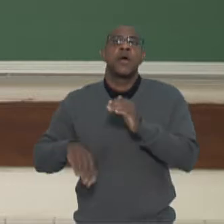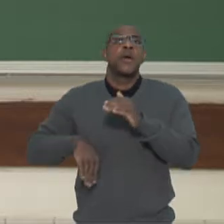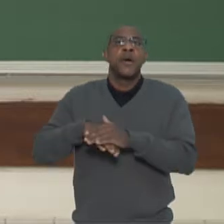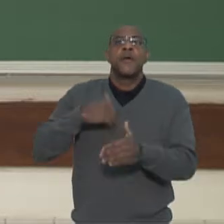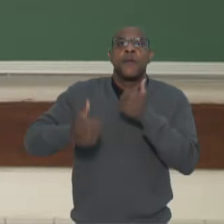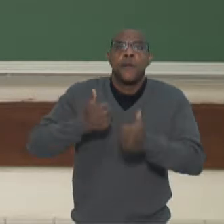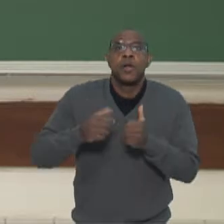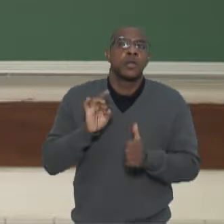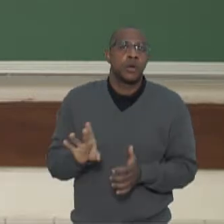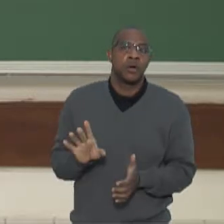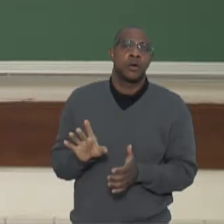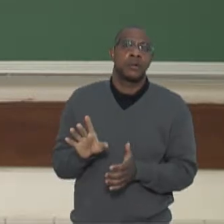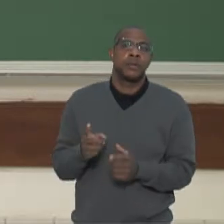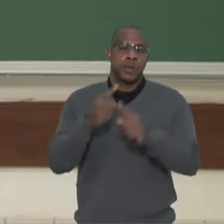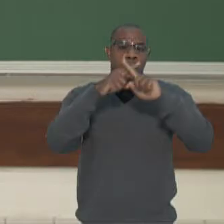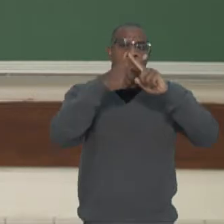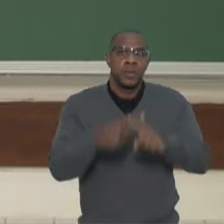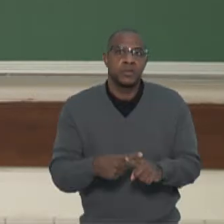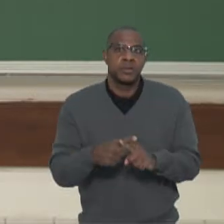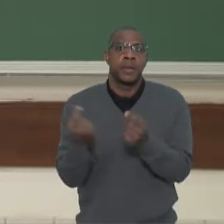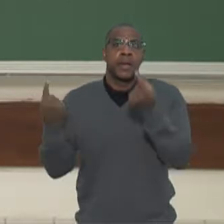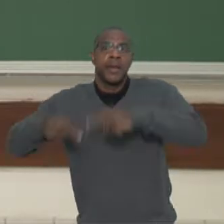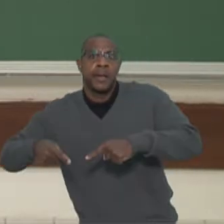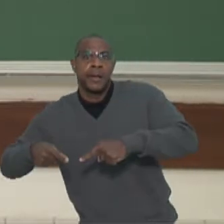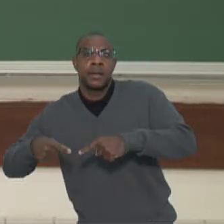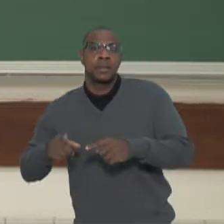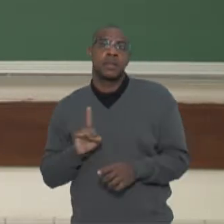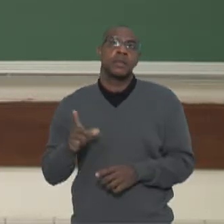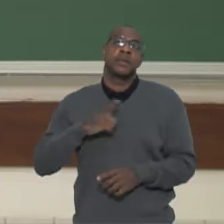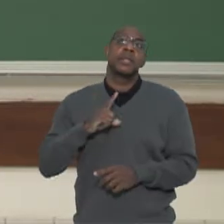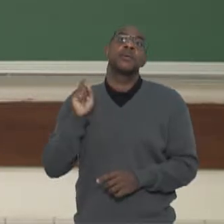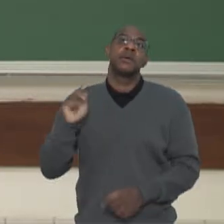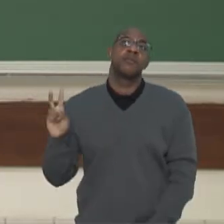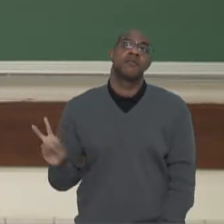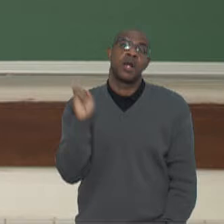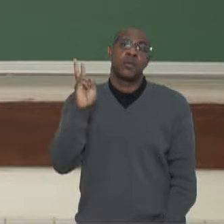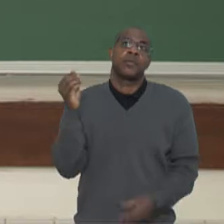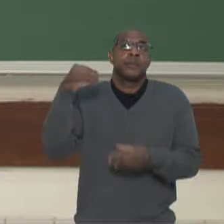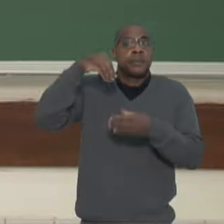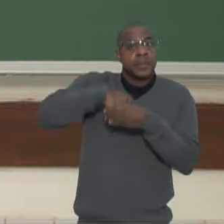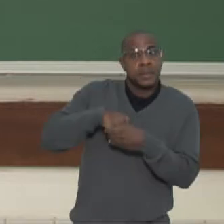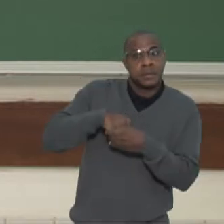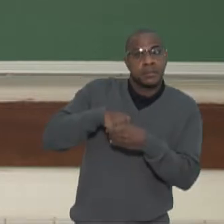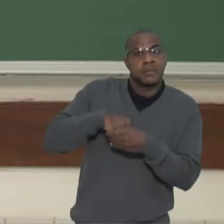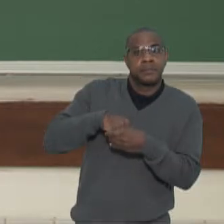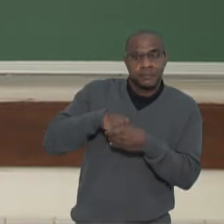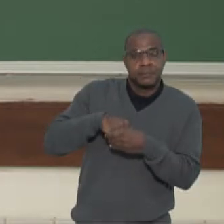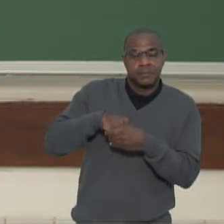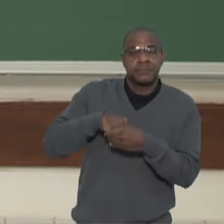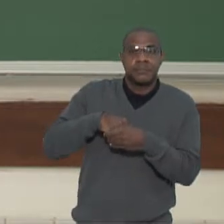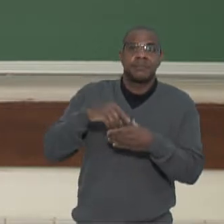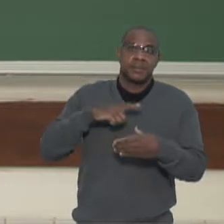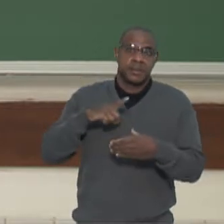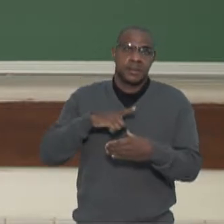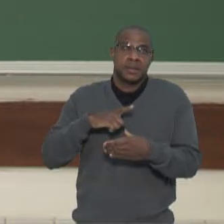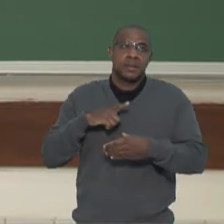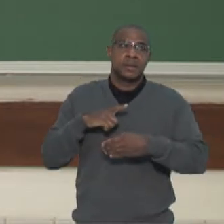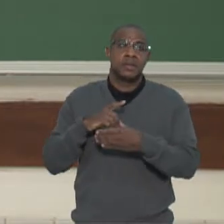né, competir, mas sim ter, né, alguns valores embutidos, como a cooperação, a